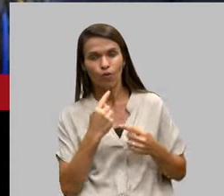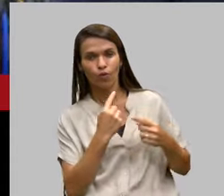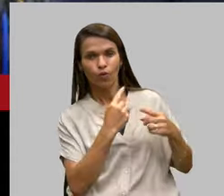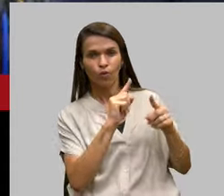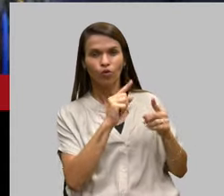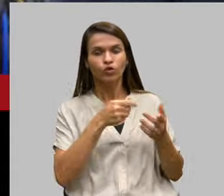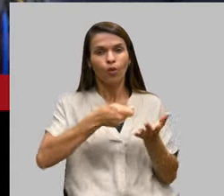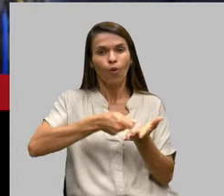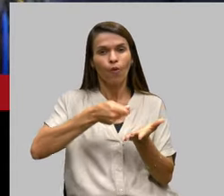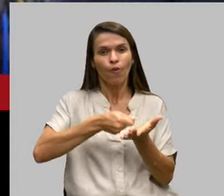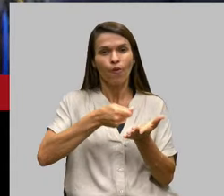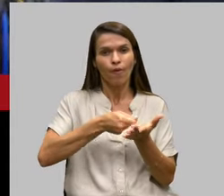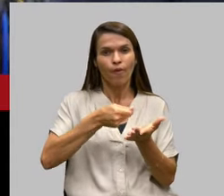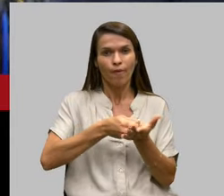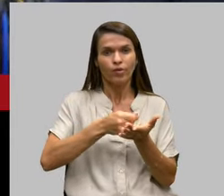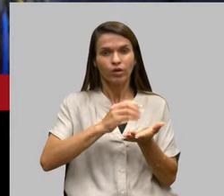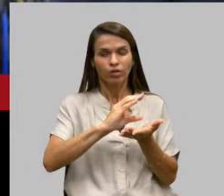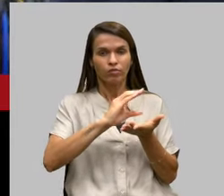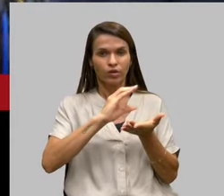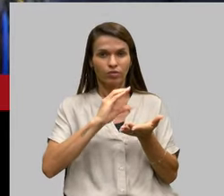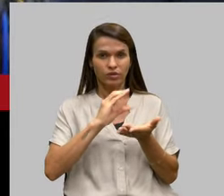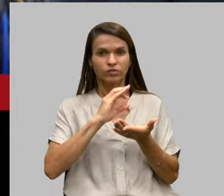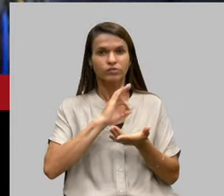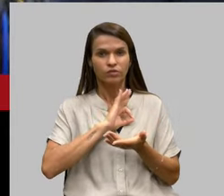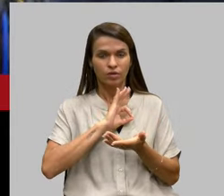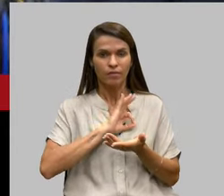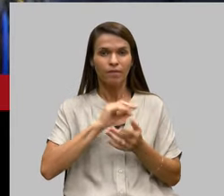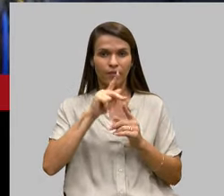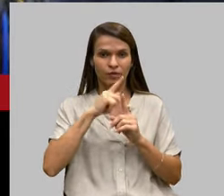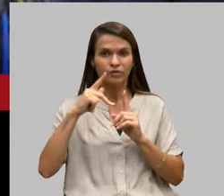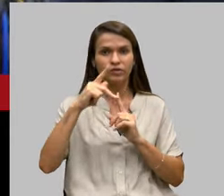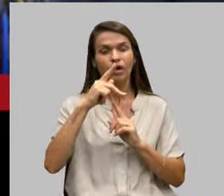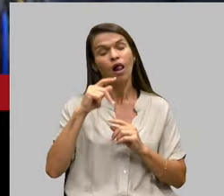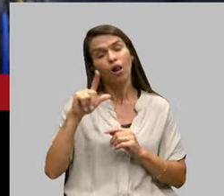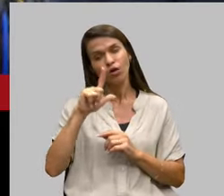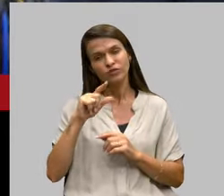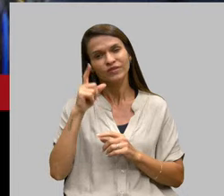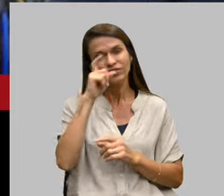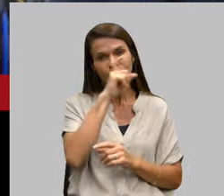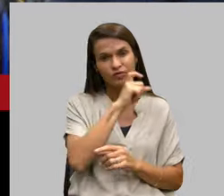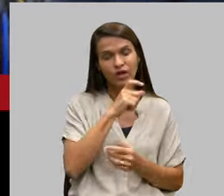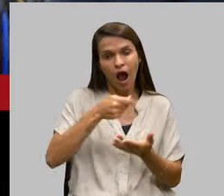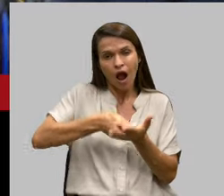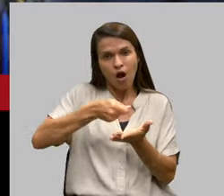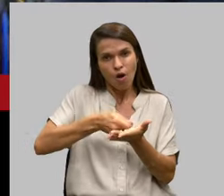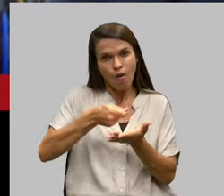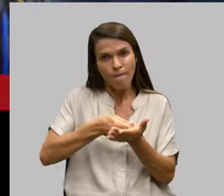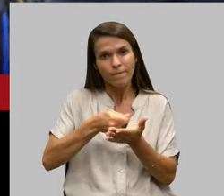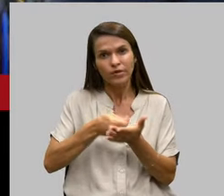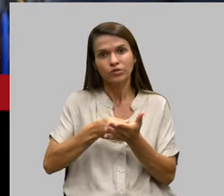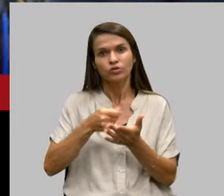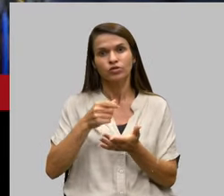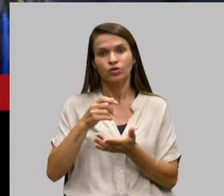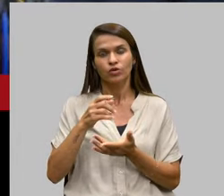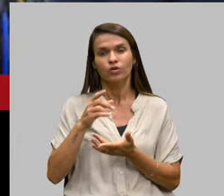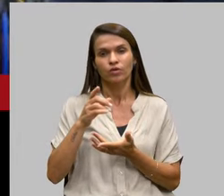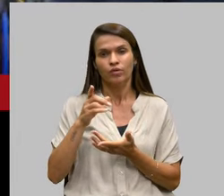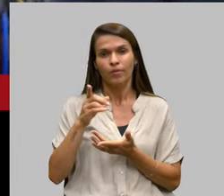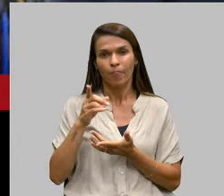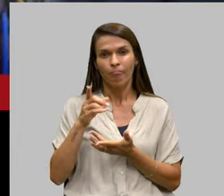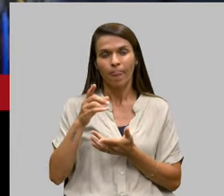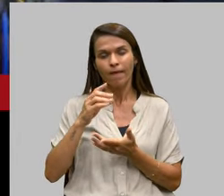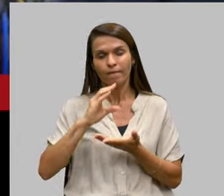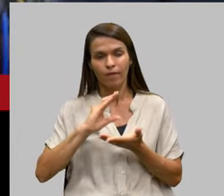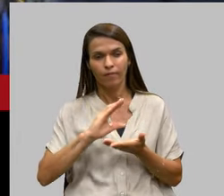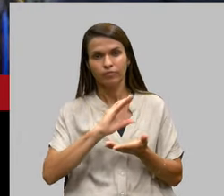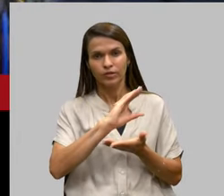cobrando a compensação previdenciária Claro que vai ser difícil principalmente a cobrança né doente e ele repassar